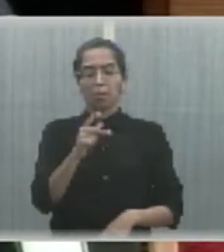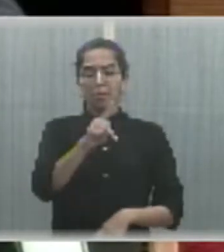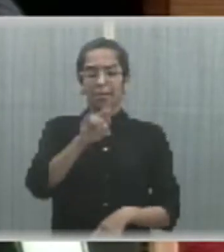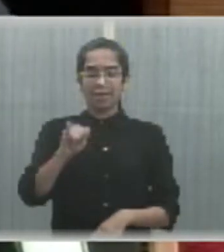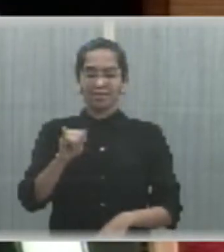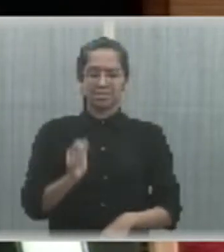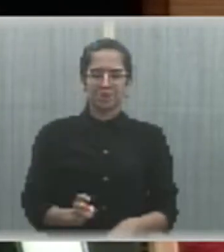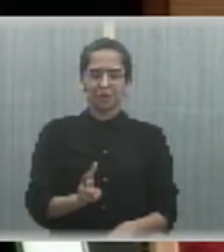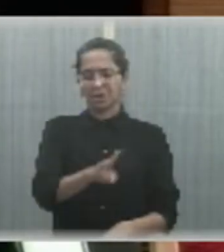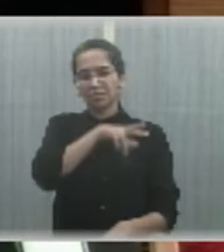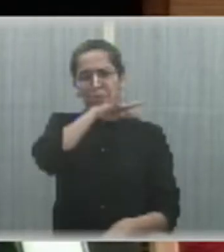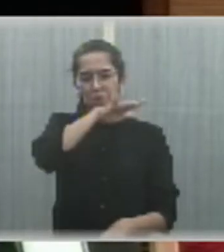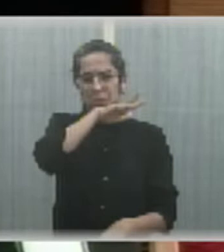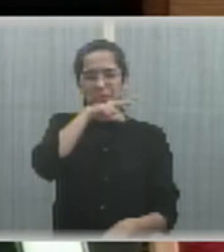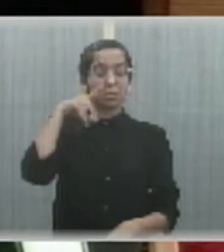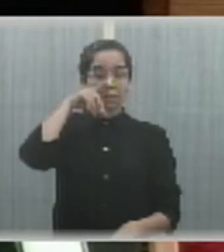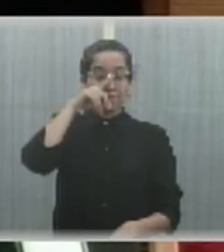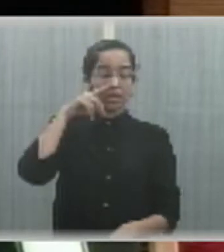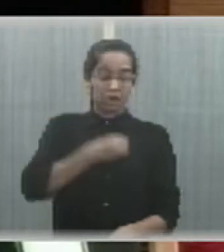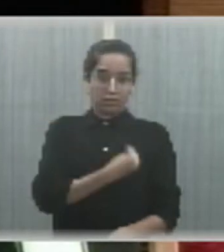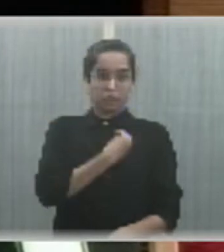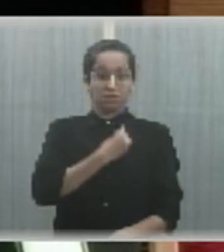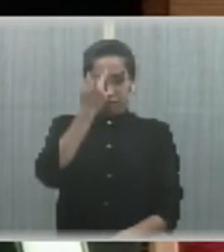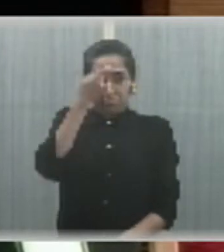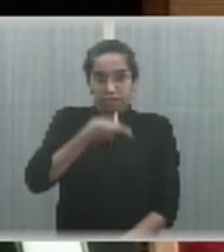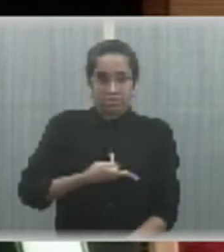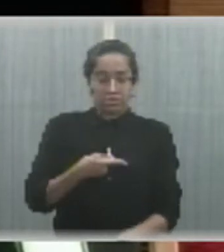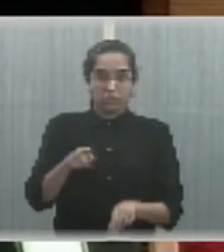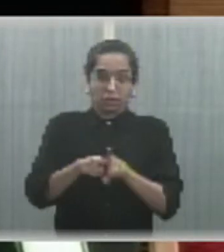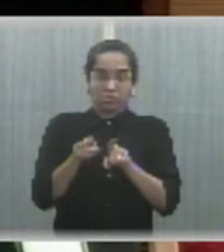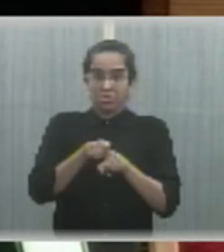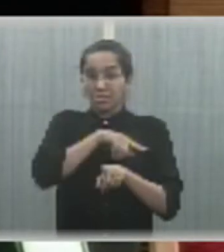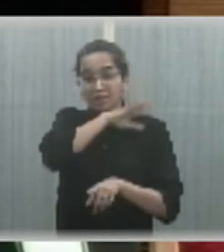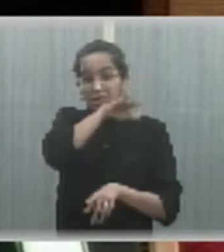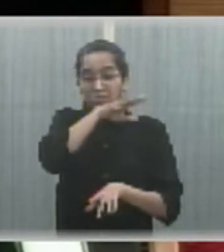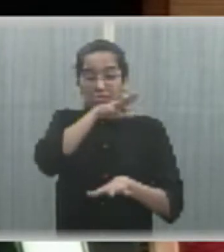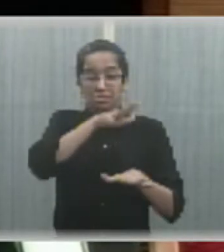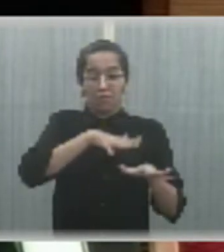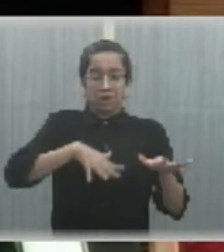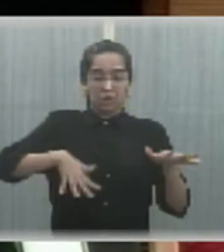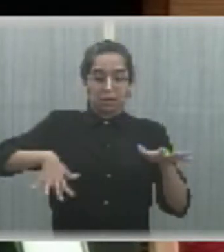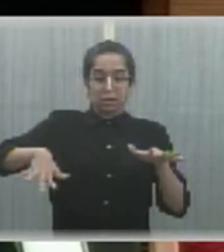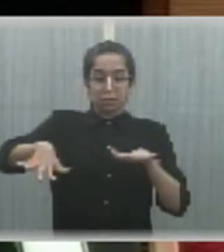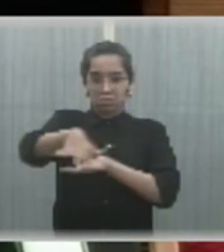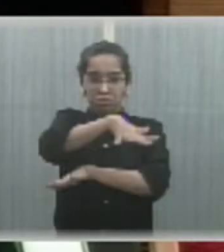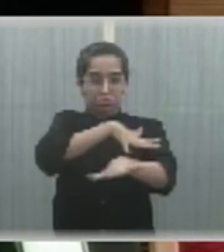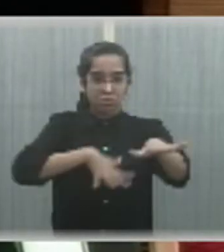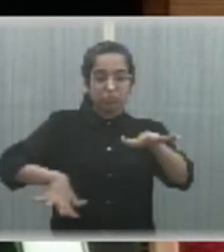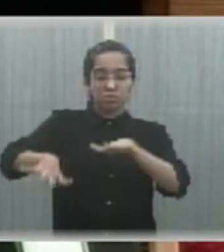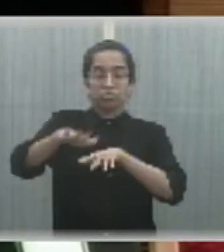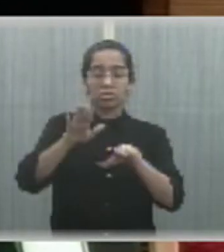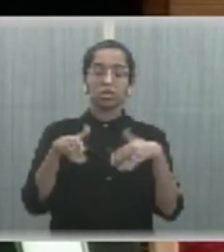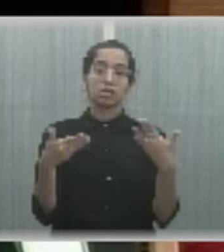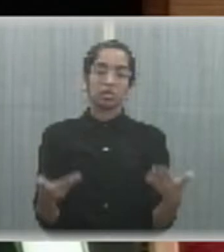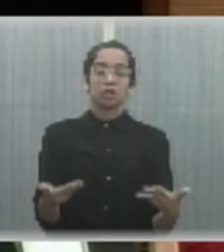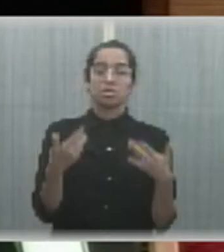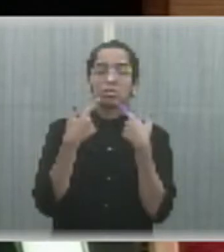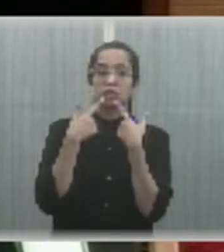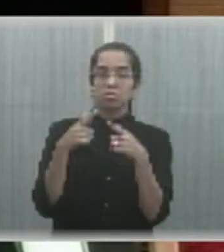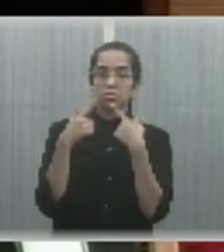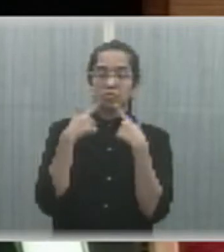vai encontrar buraco e risco à vida também pelos animais à solta. Então vai a reclamação aqui ao diretor,